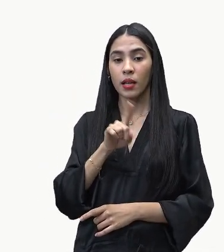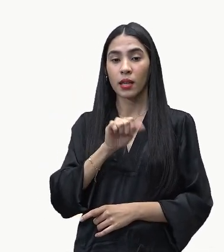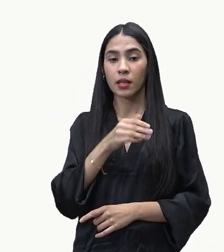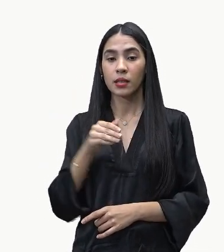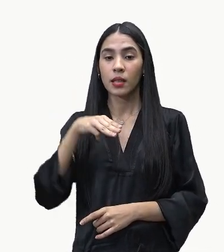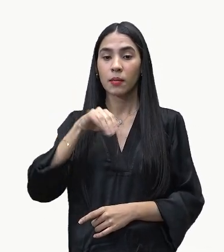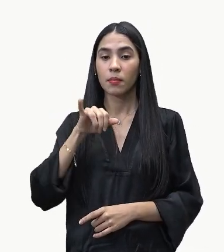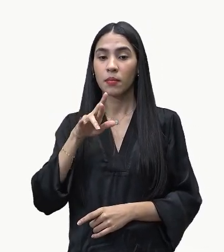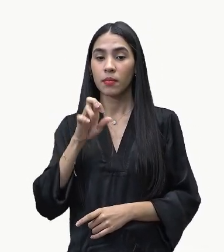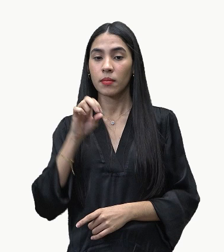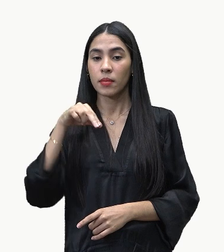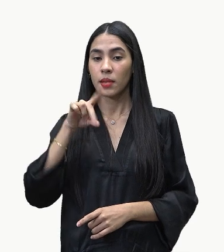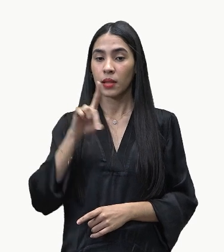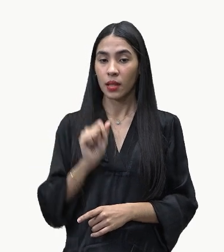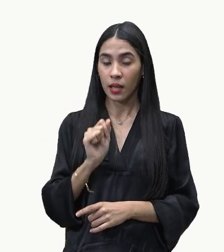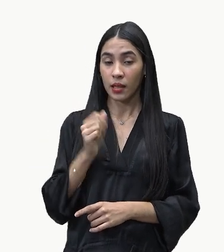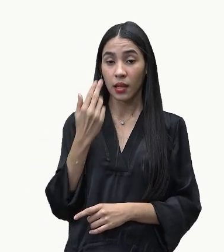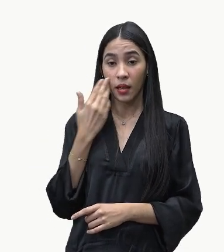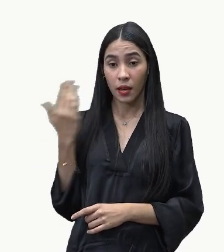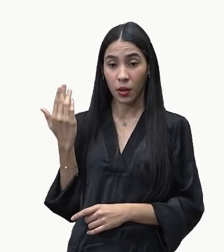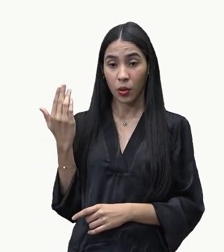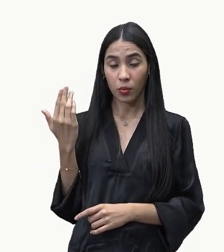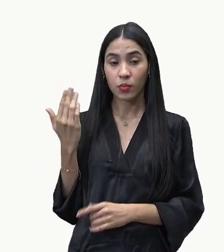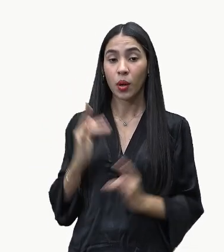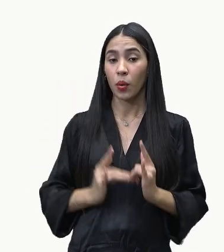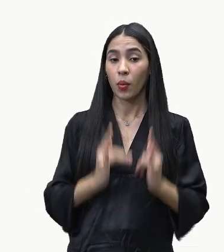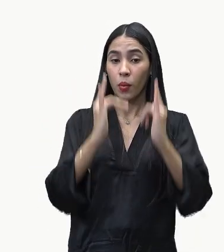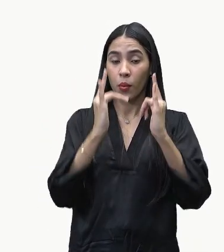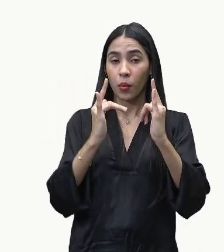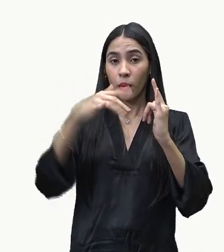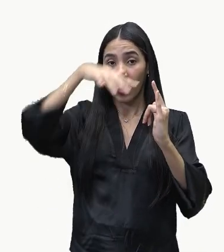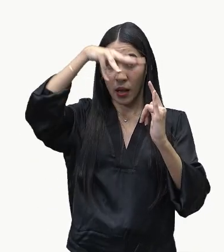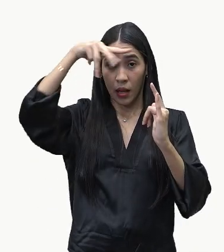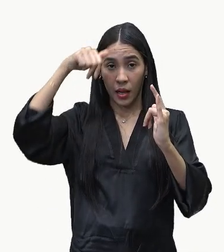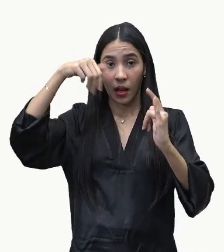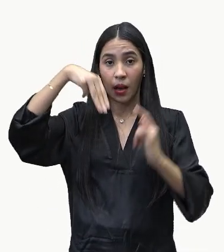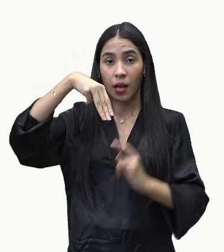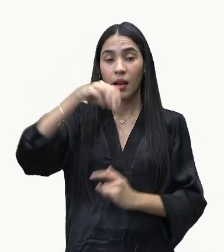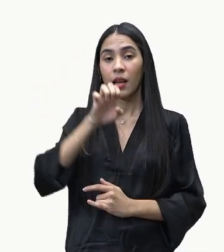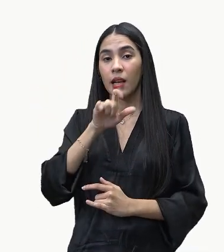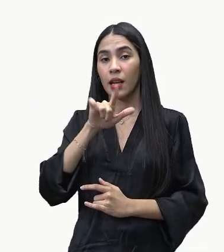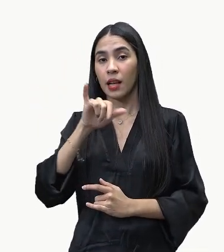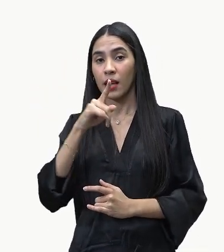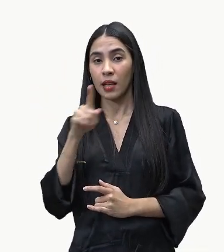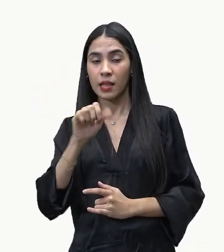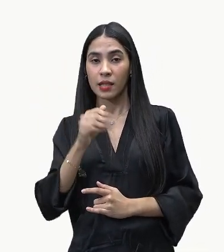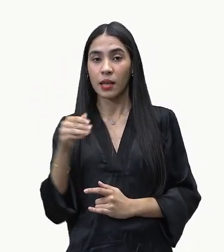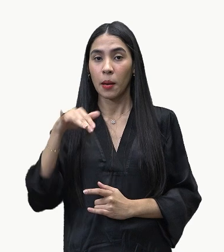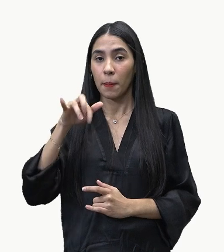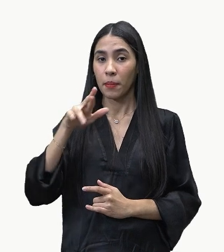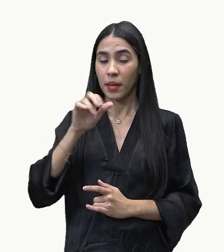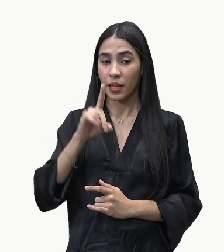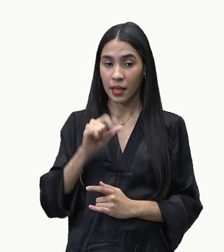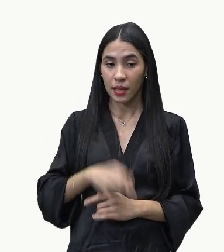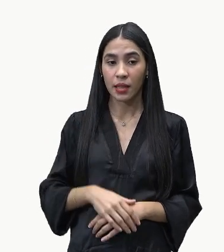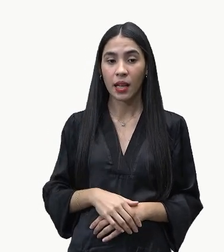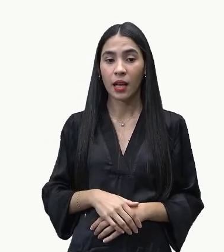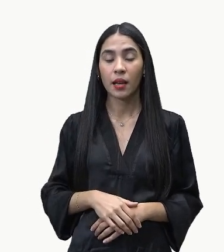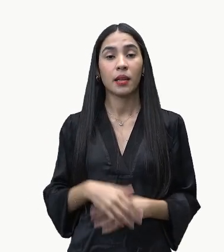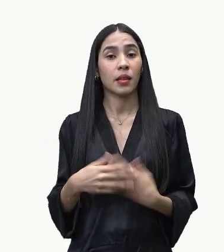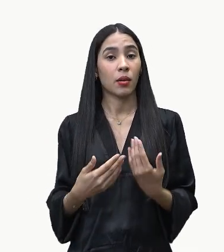Então, nota, Elisa Miranda é o nome de um condomínio aqui em Manaus. E aí, a pessoa vai e diz, moro em